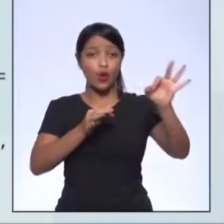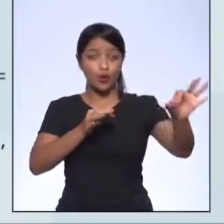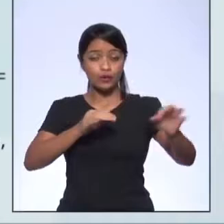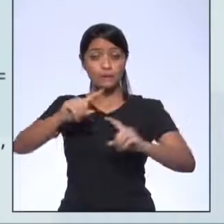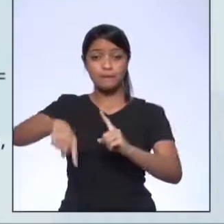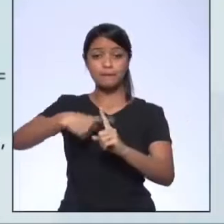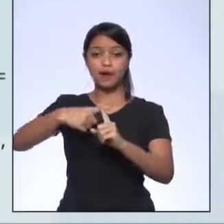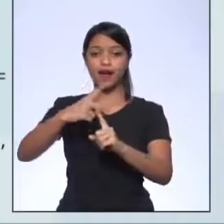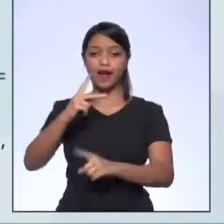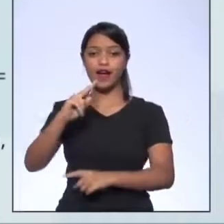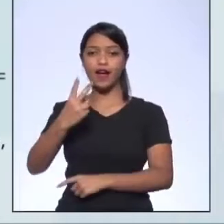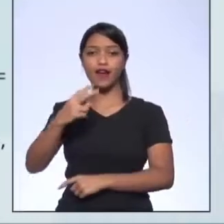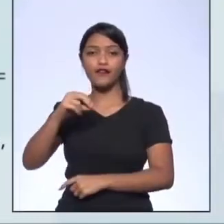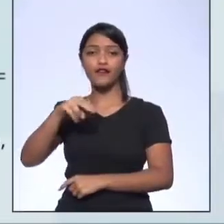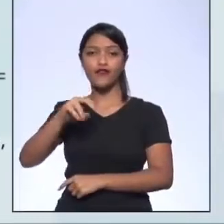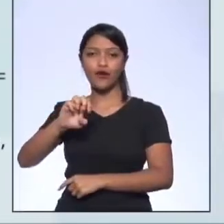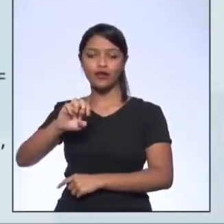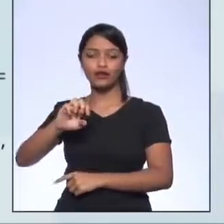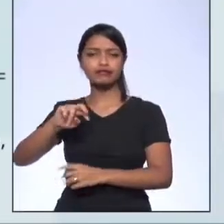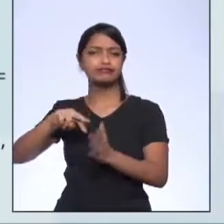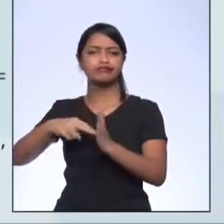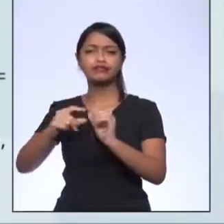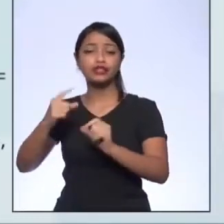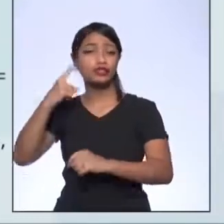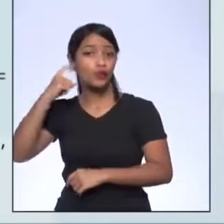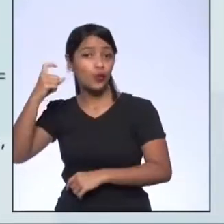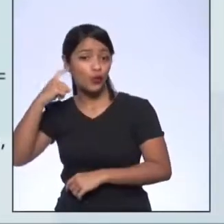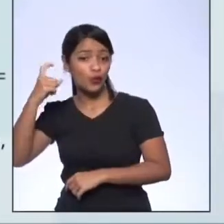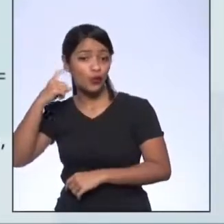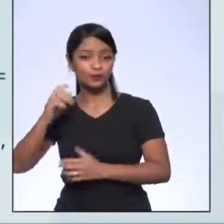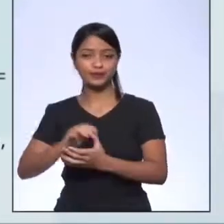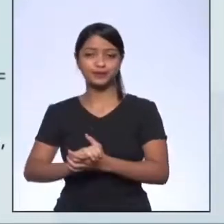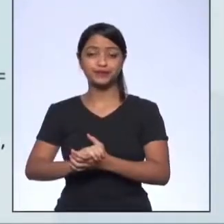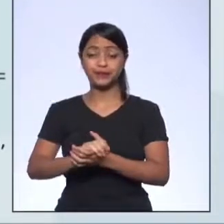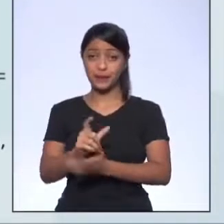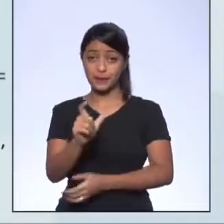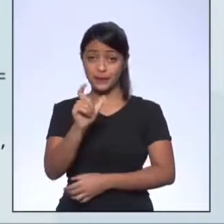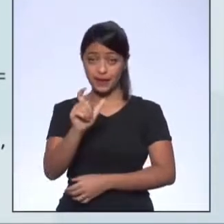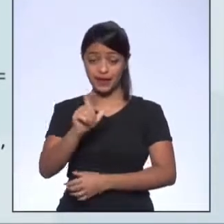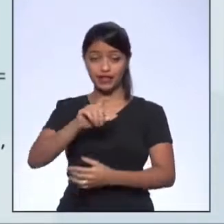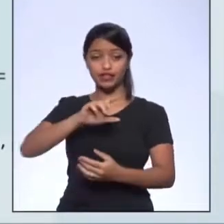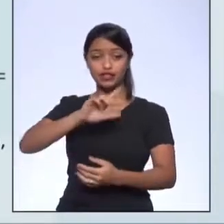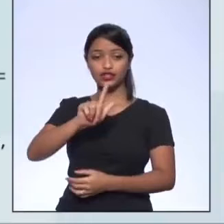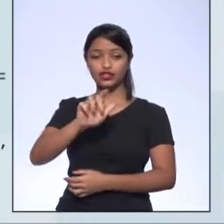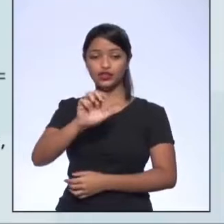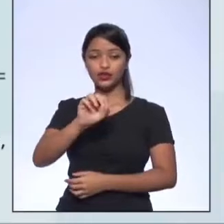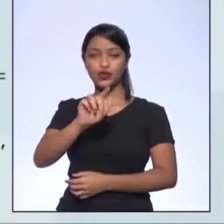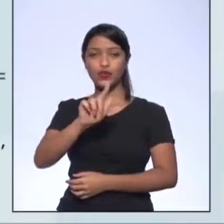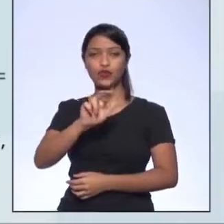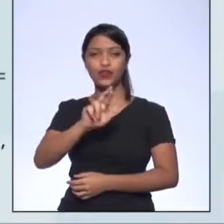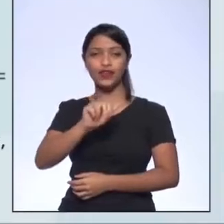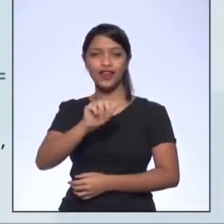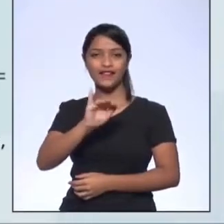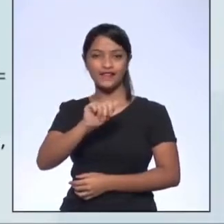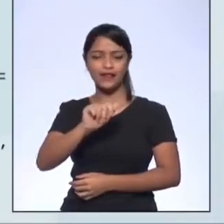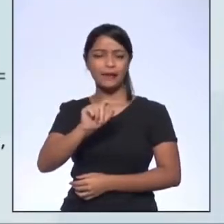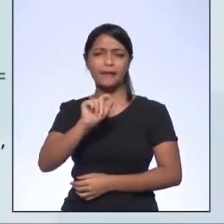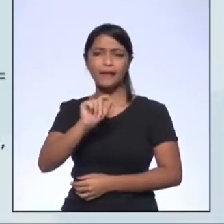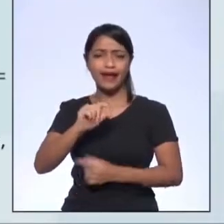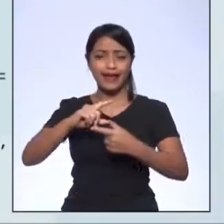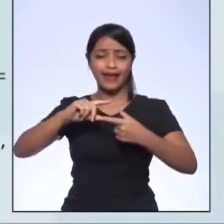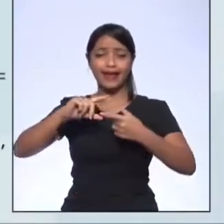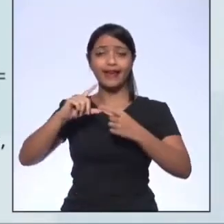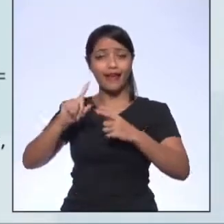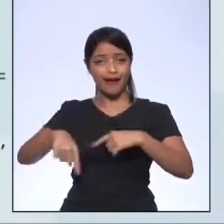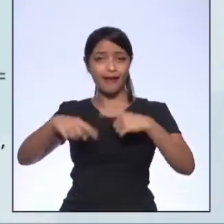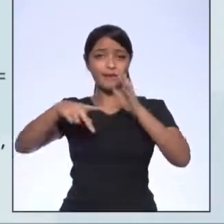A palavra geografia, ela é derivada do grego geo, terra, mais grafien, ou